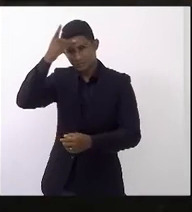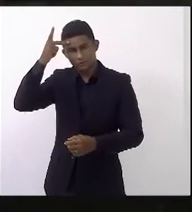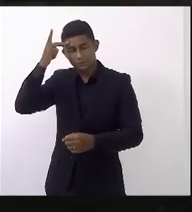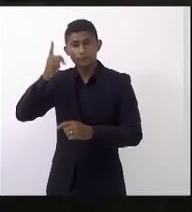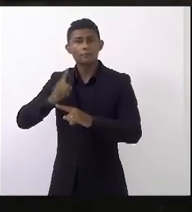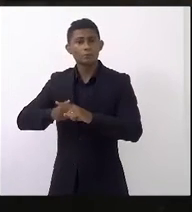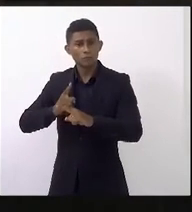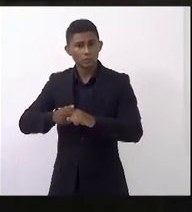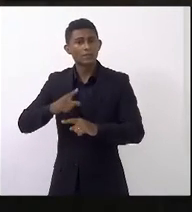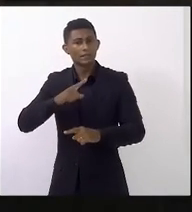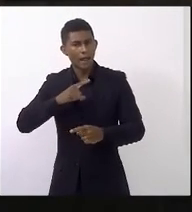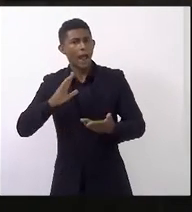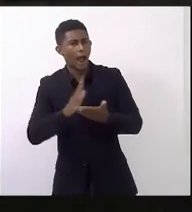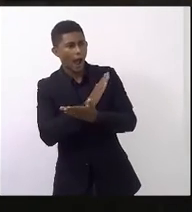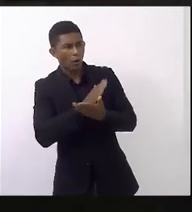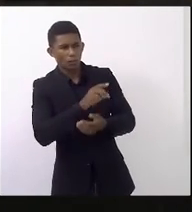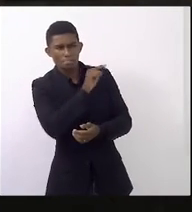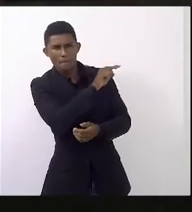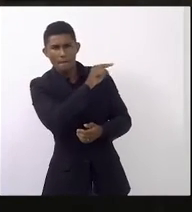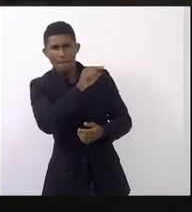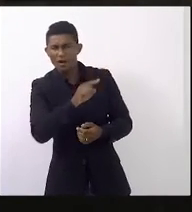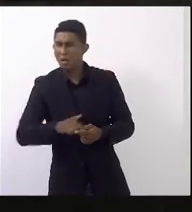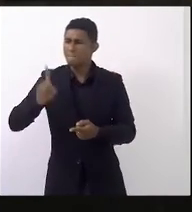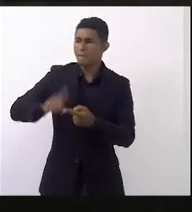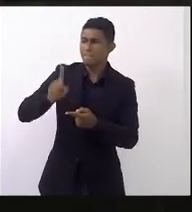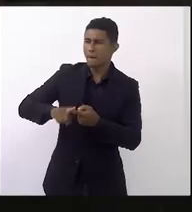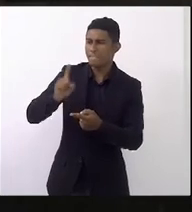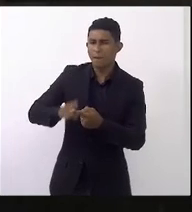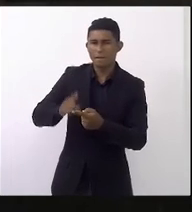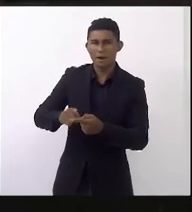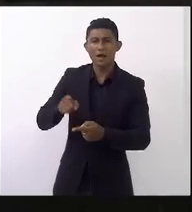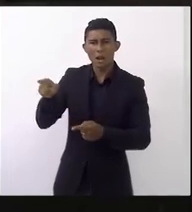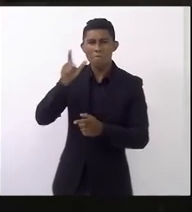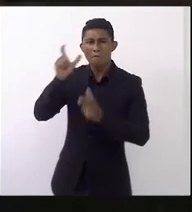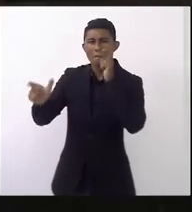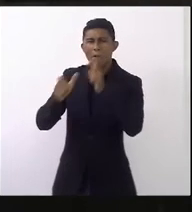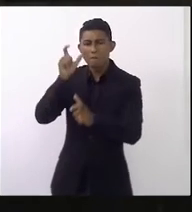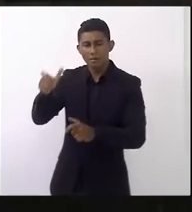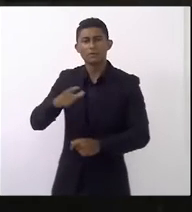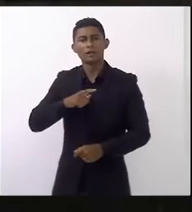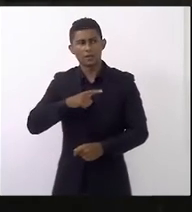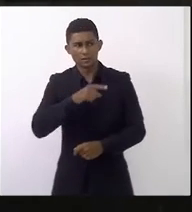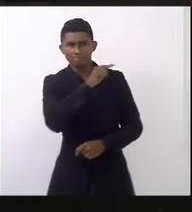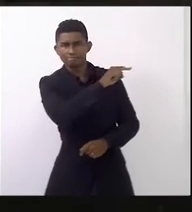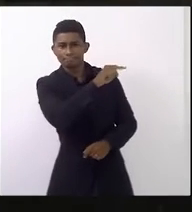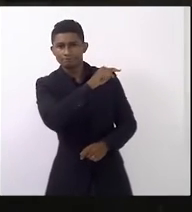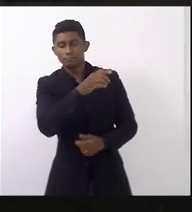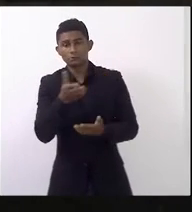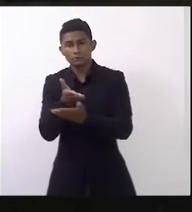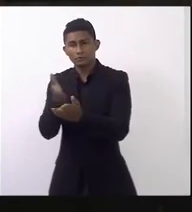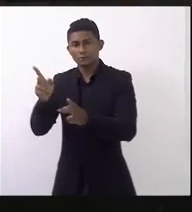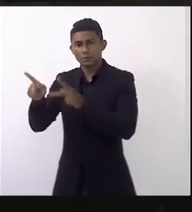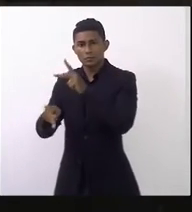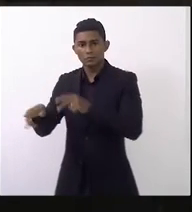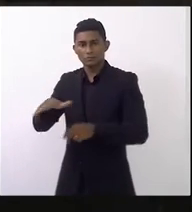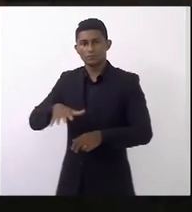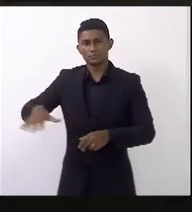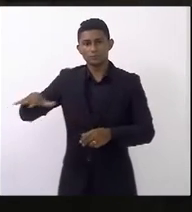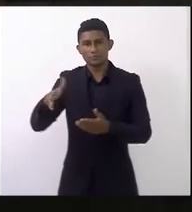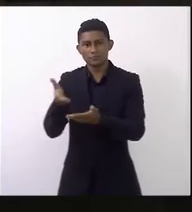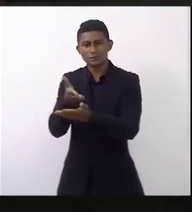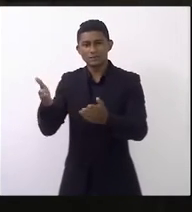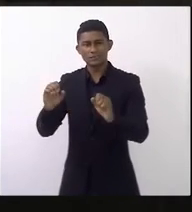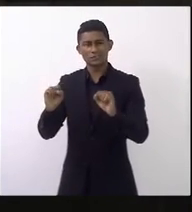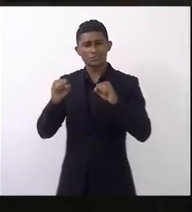diuturnamente ameaçados, senhor presidente. Importante dizer que os esforços dos povos tradicionais em manter vivas